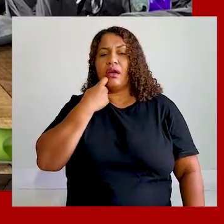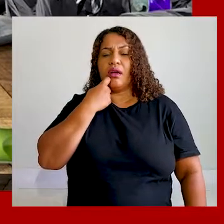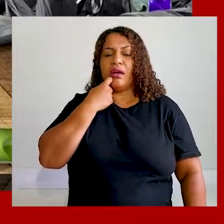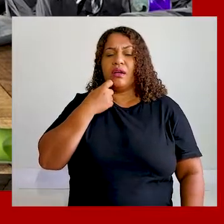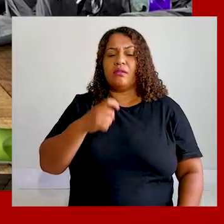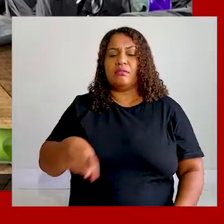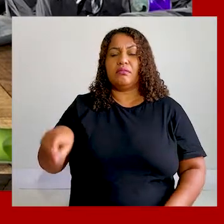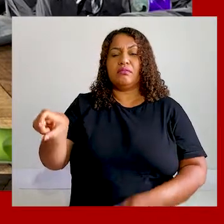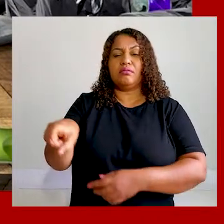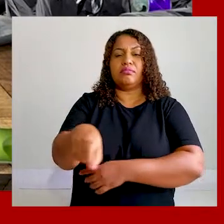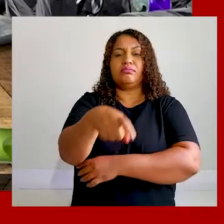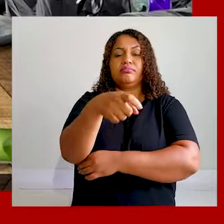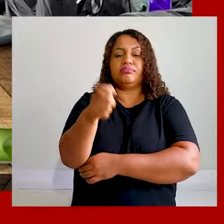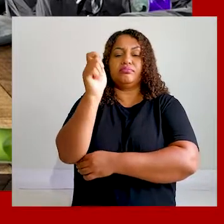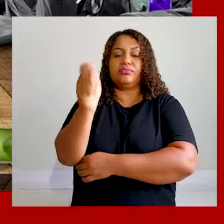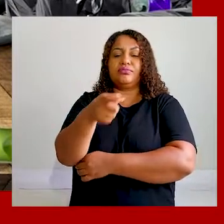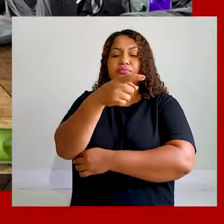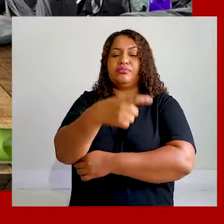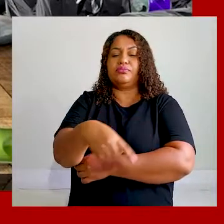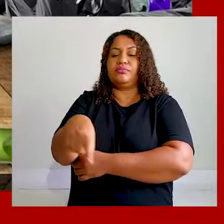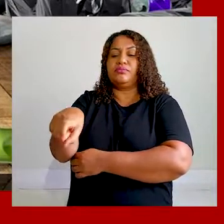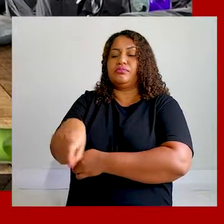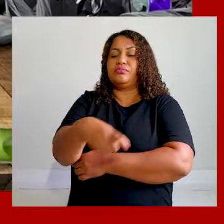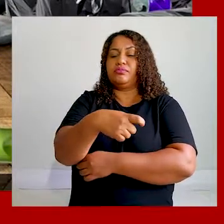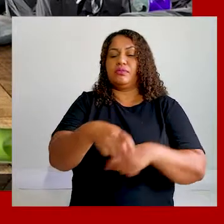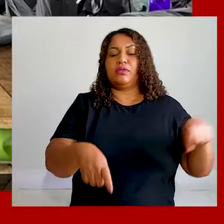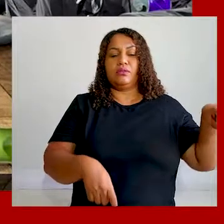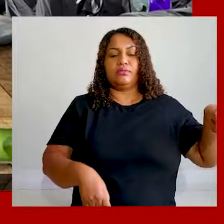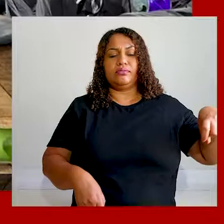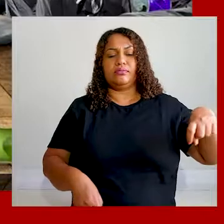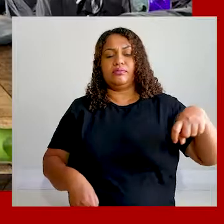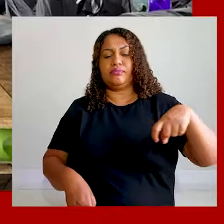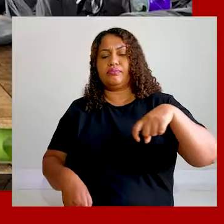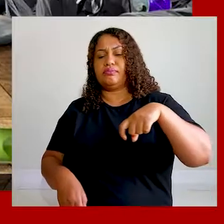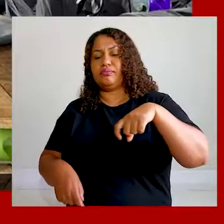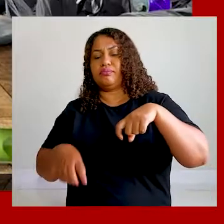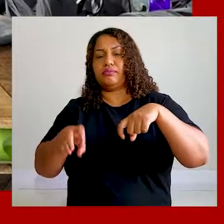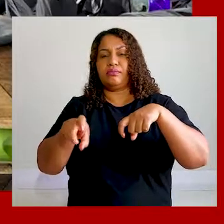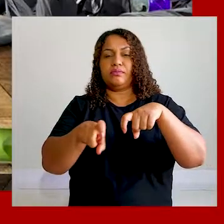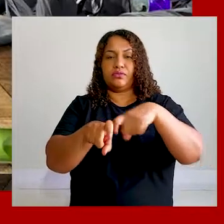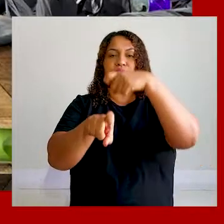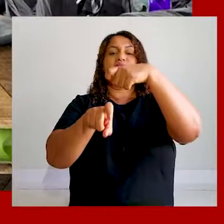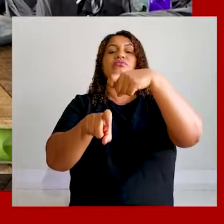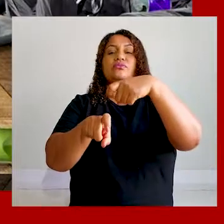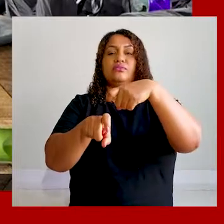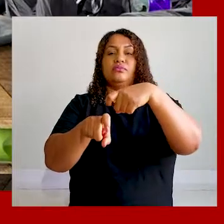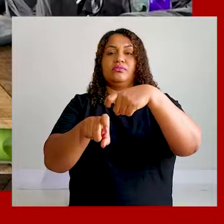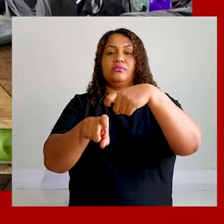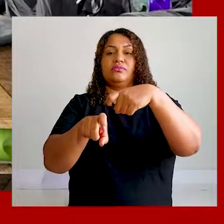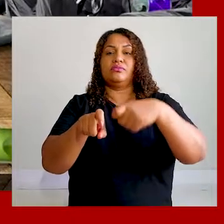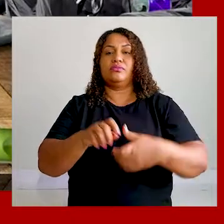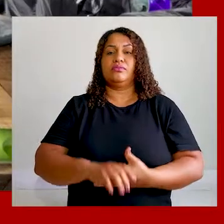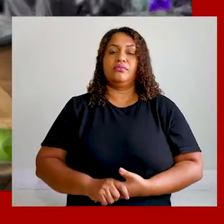anzol, solto na corrente, foi em sua negra barbatana fisgar.